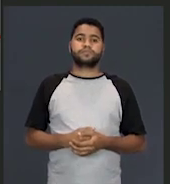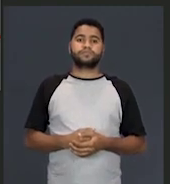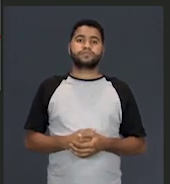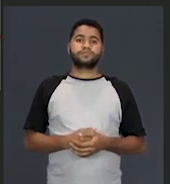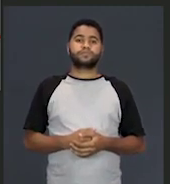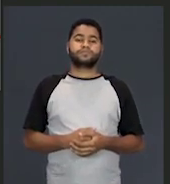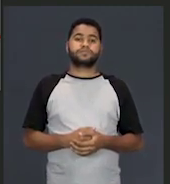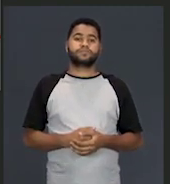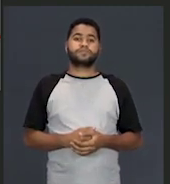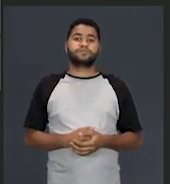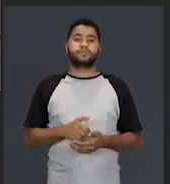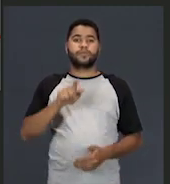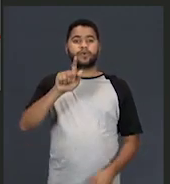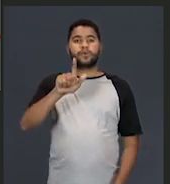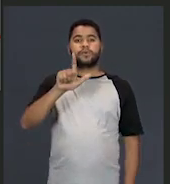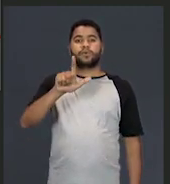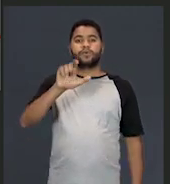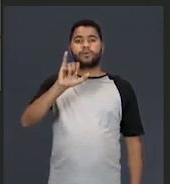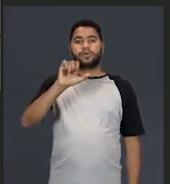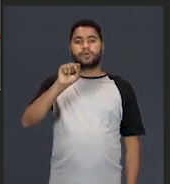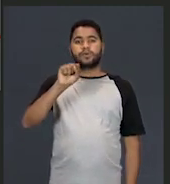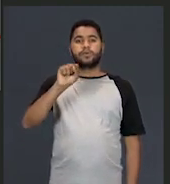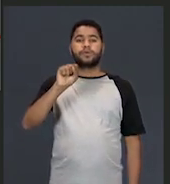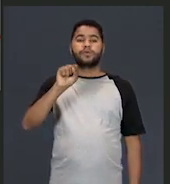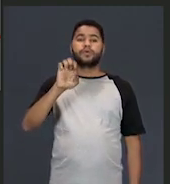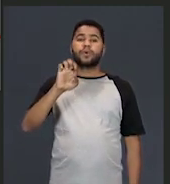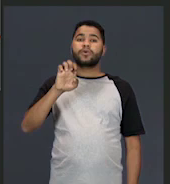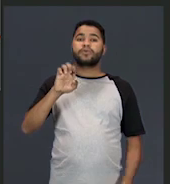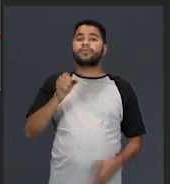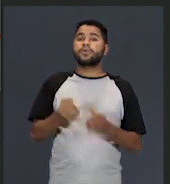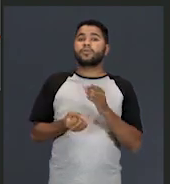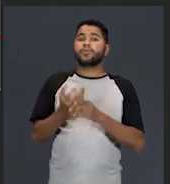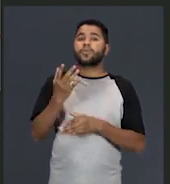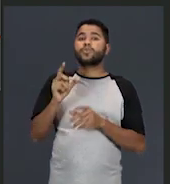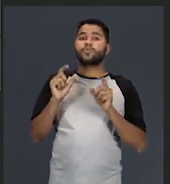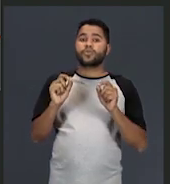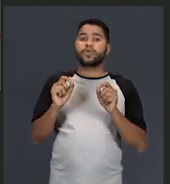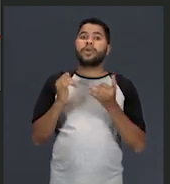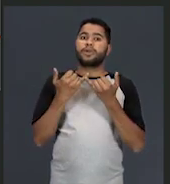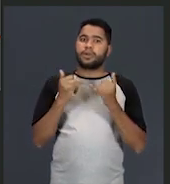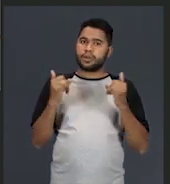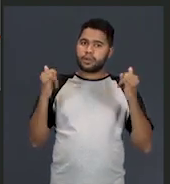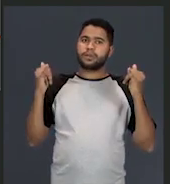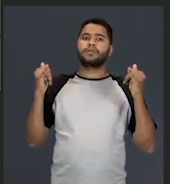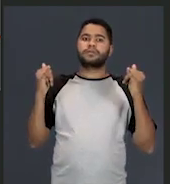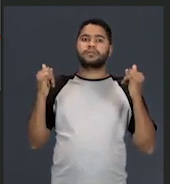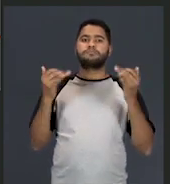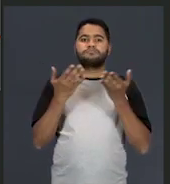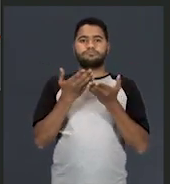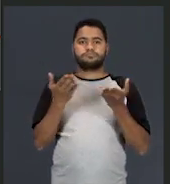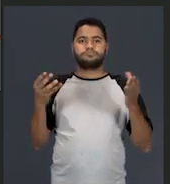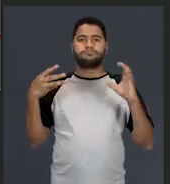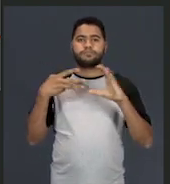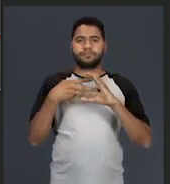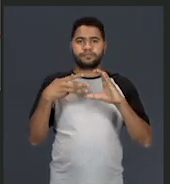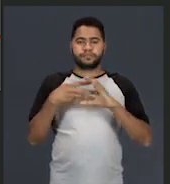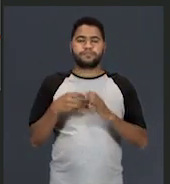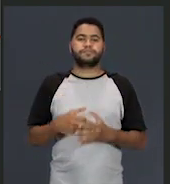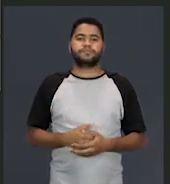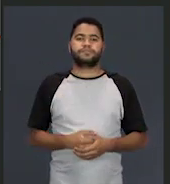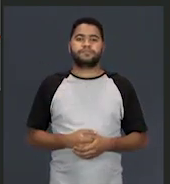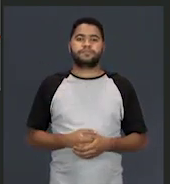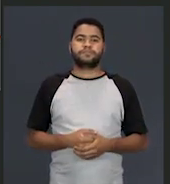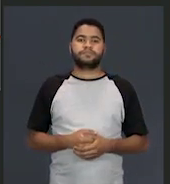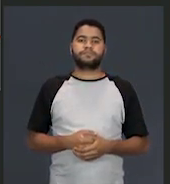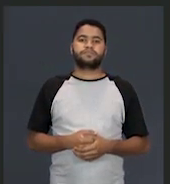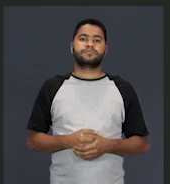tá? Com a glicose da alimentação e vai produzir o quê? Energia para a célula. Então,